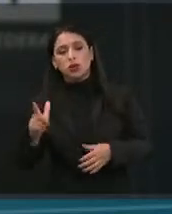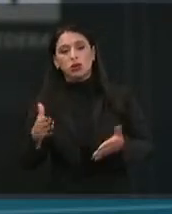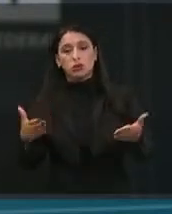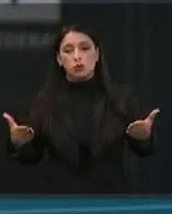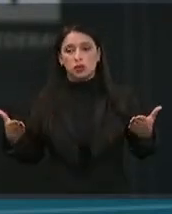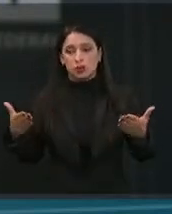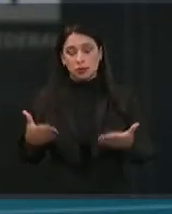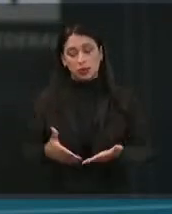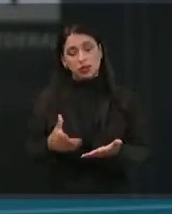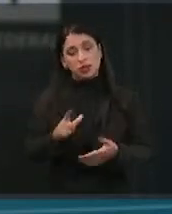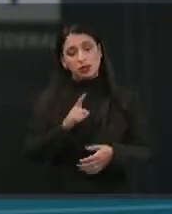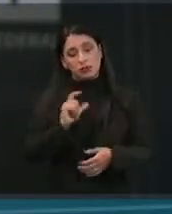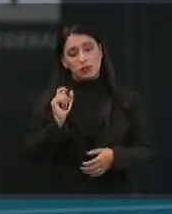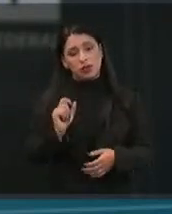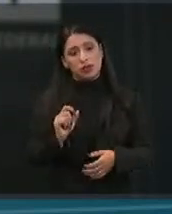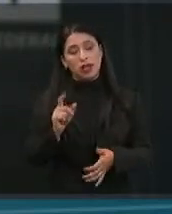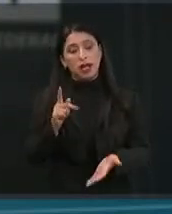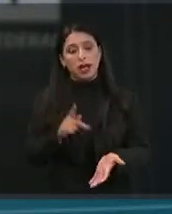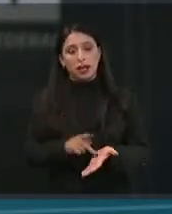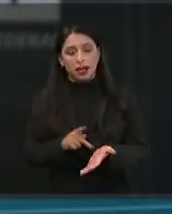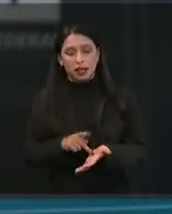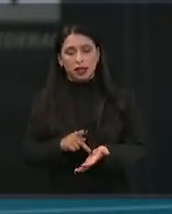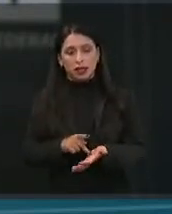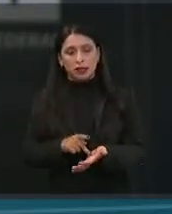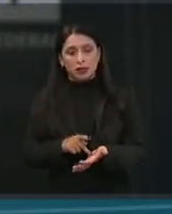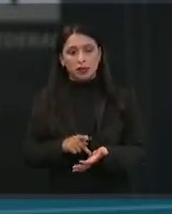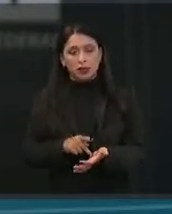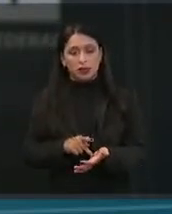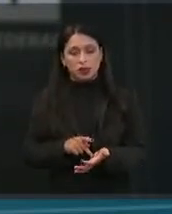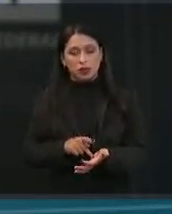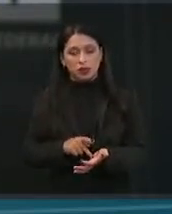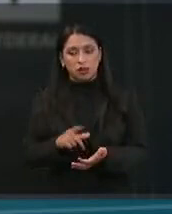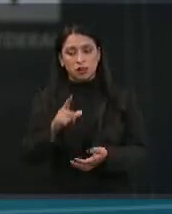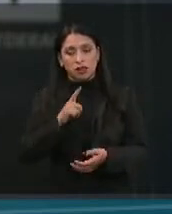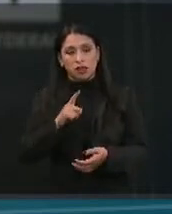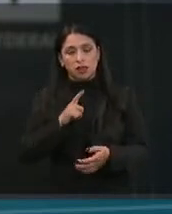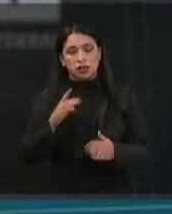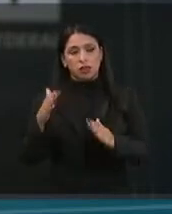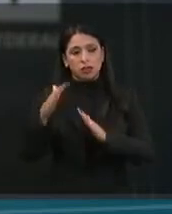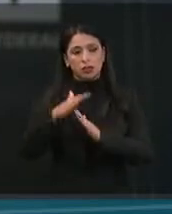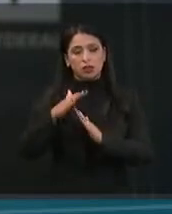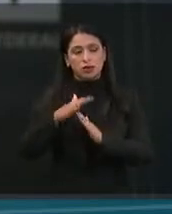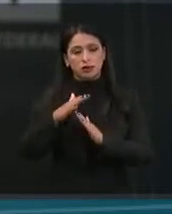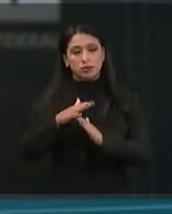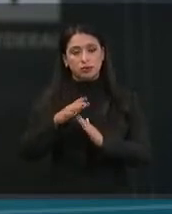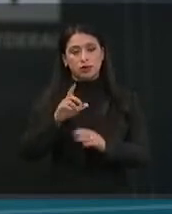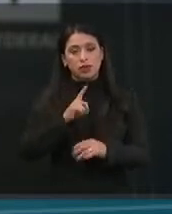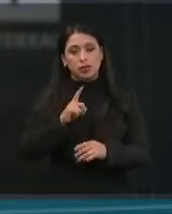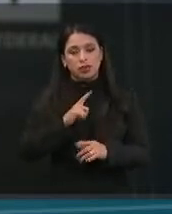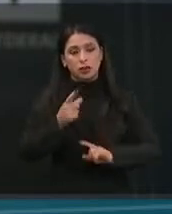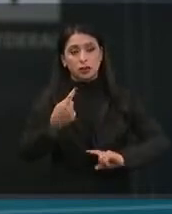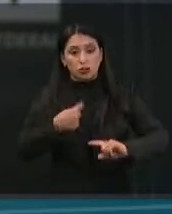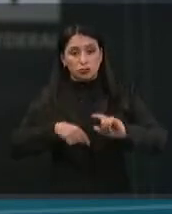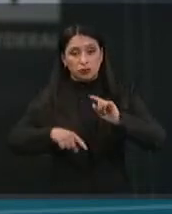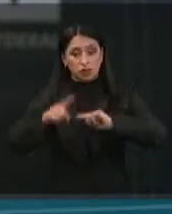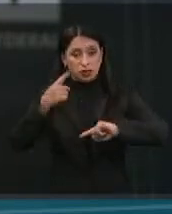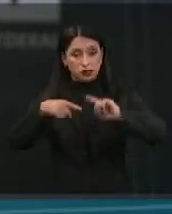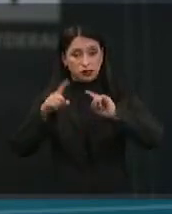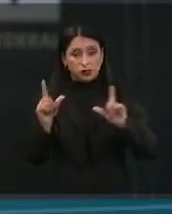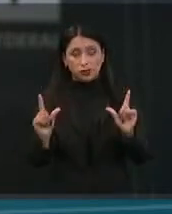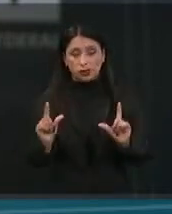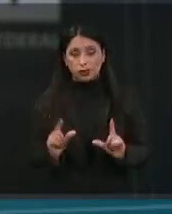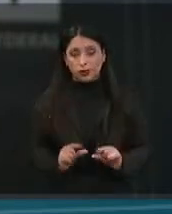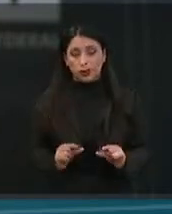são os que podem notificar. A verdade é que critérios e limites são poucos desenvolvidos em muitas hipóteses,